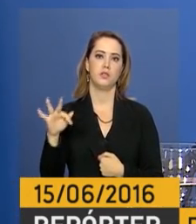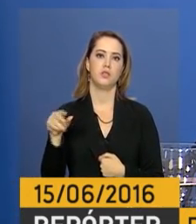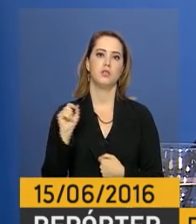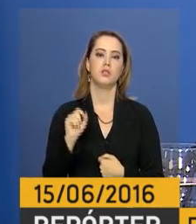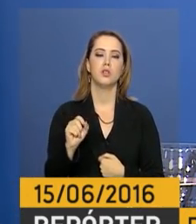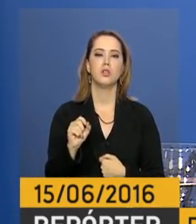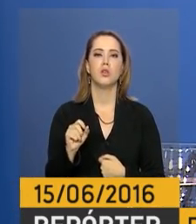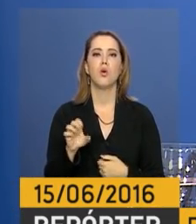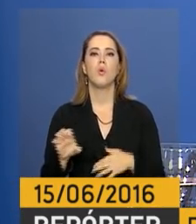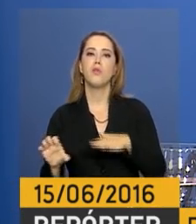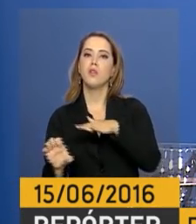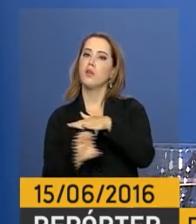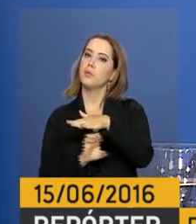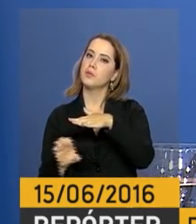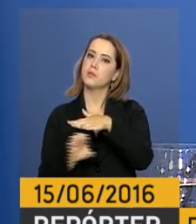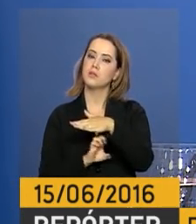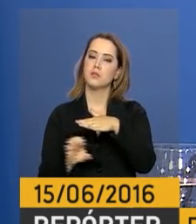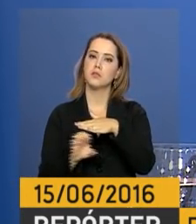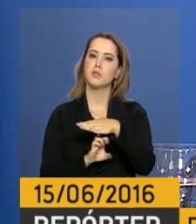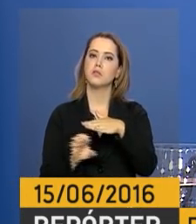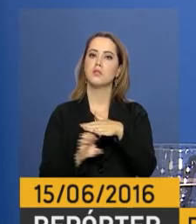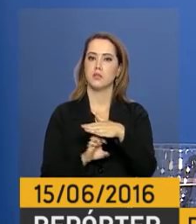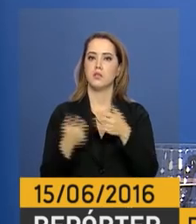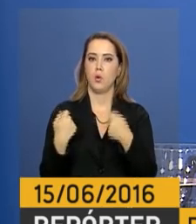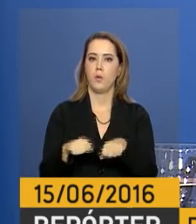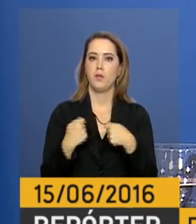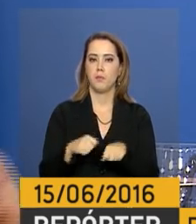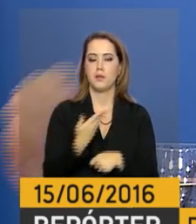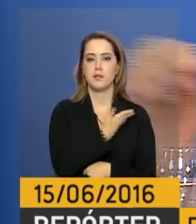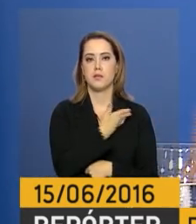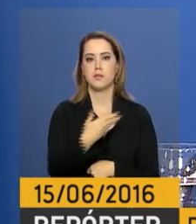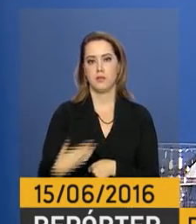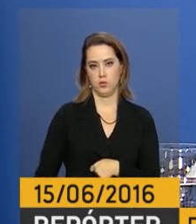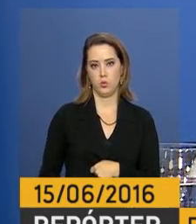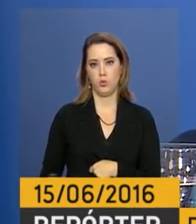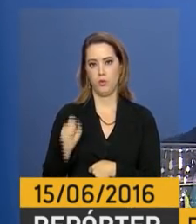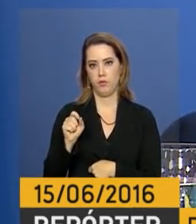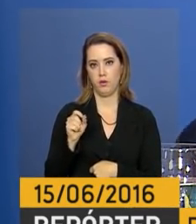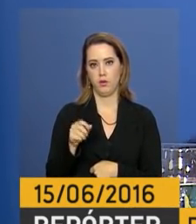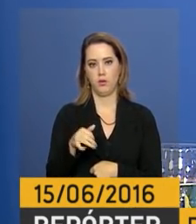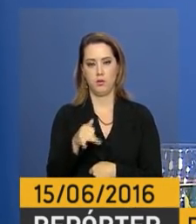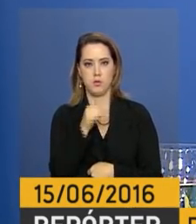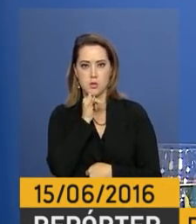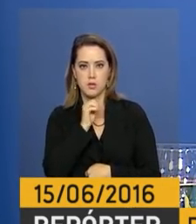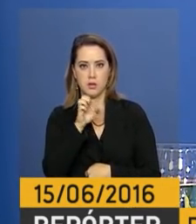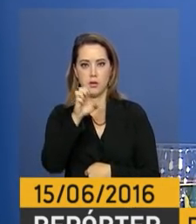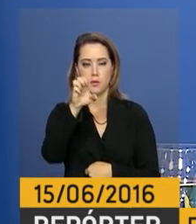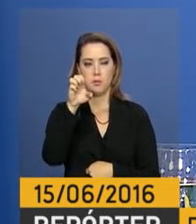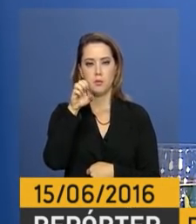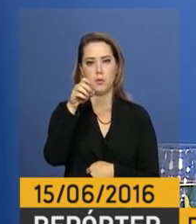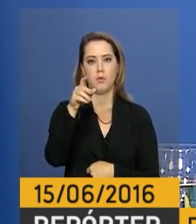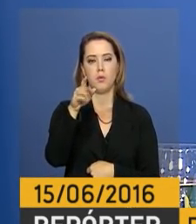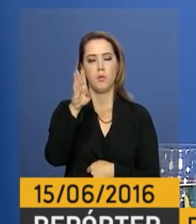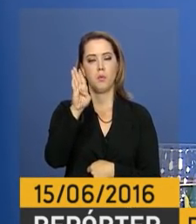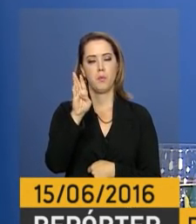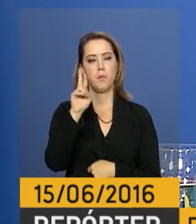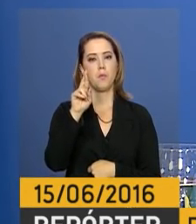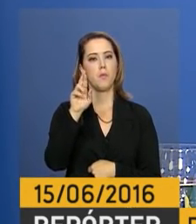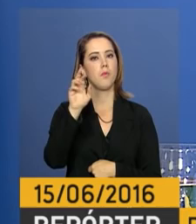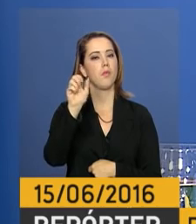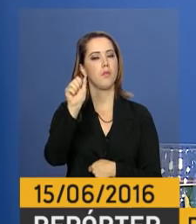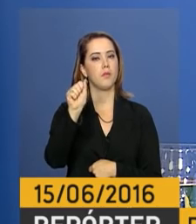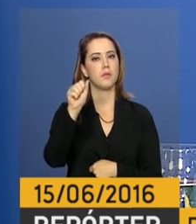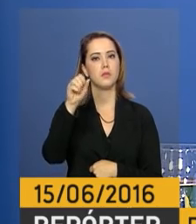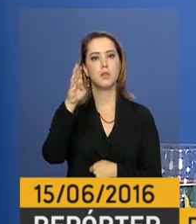estatal dependente? Um exemplo é brapa, por exemplo, eh que não tem fonte de receita suficiente porque é uma empresa